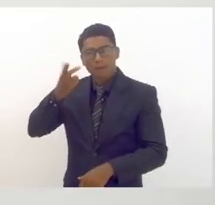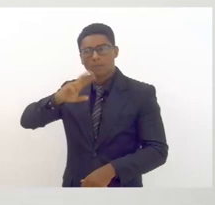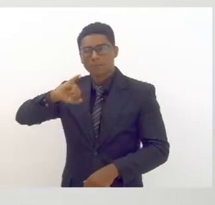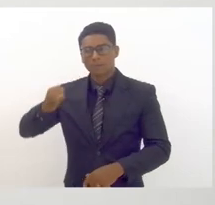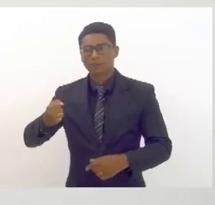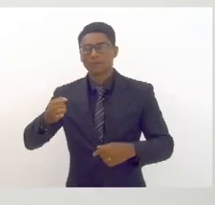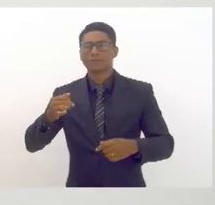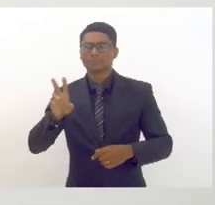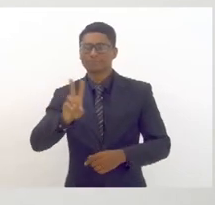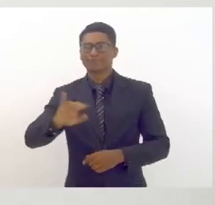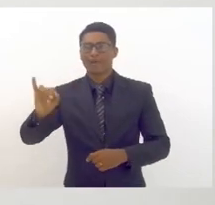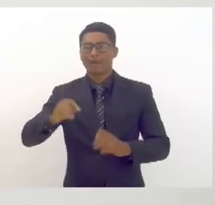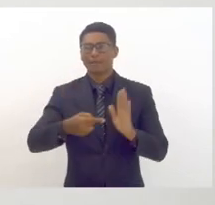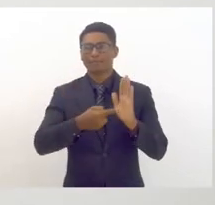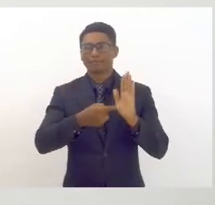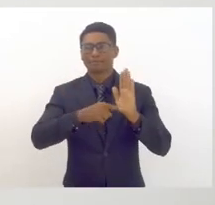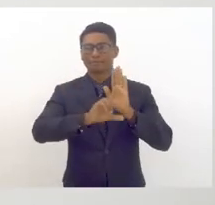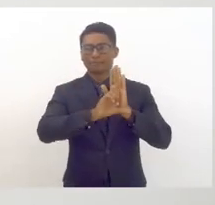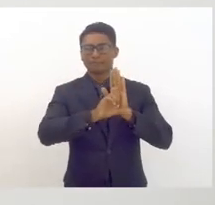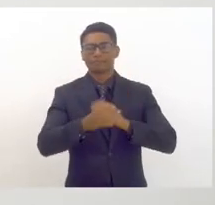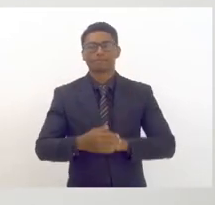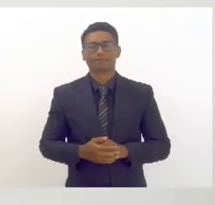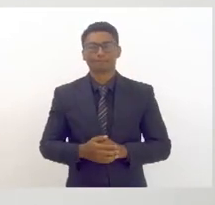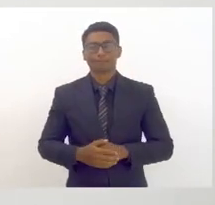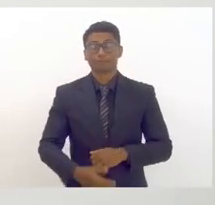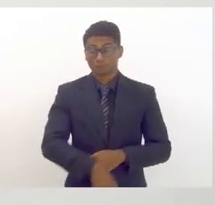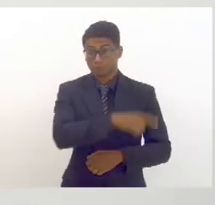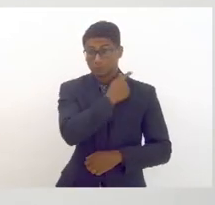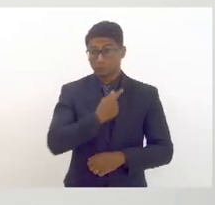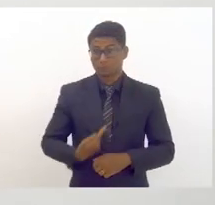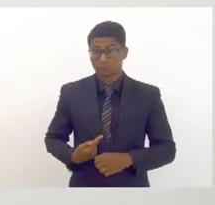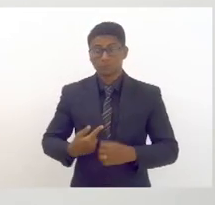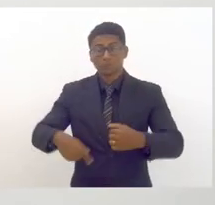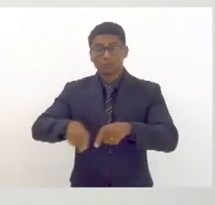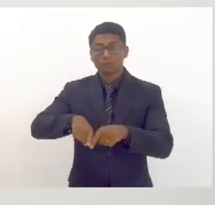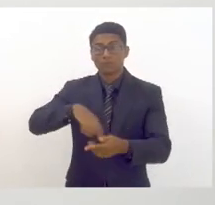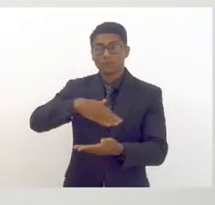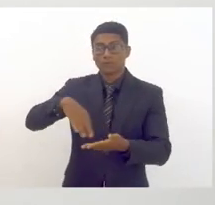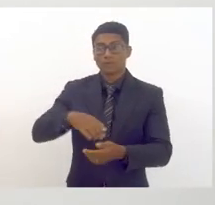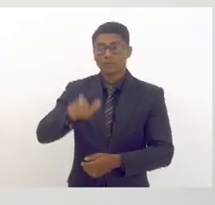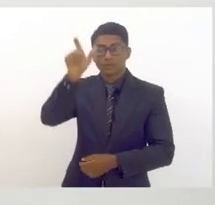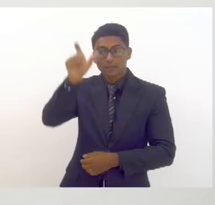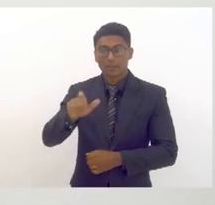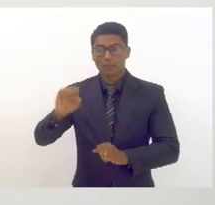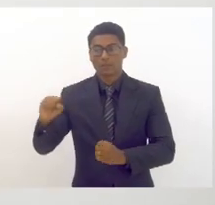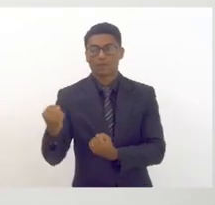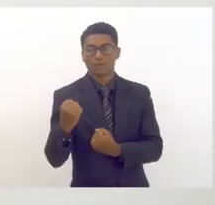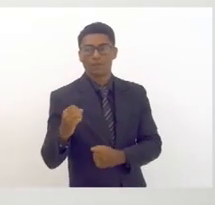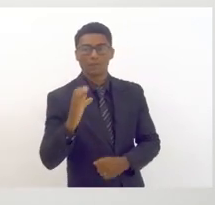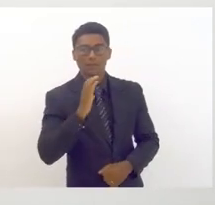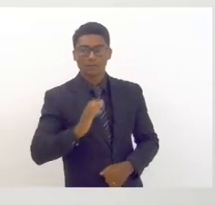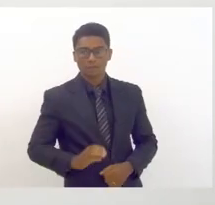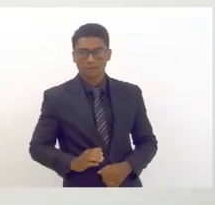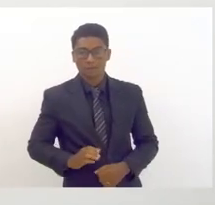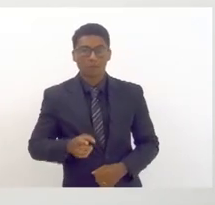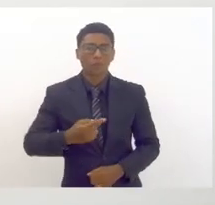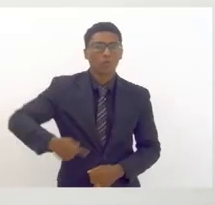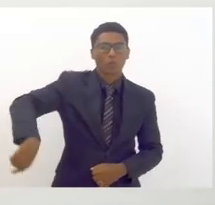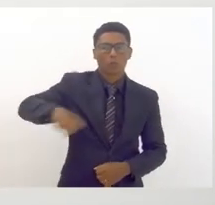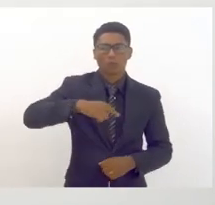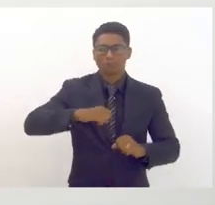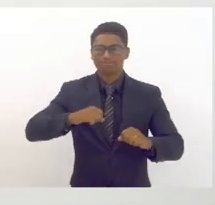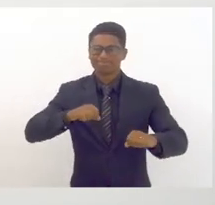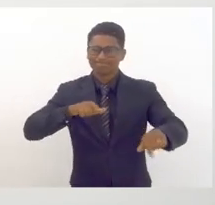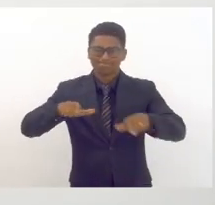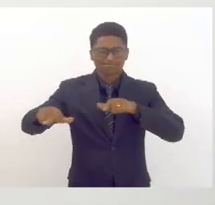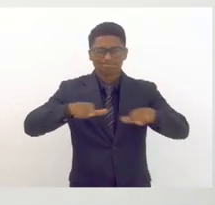O governo do Estado do Rio de Janeiro, através do nosso governador, nosso secretário de Estado de Defesa Civil, ele tem trabalhado e determinado que nós trabalhemos incansavelmente